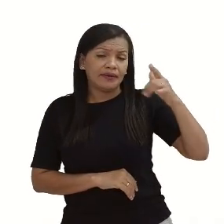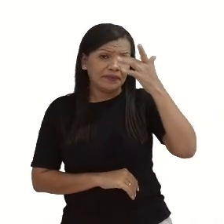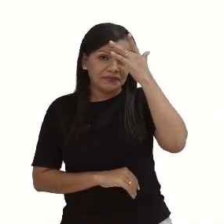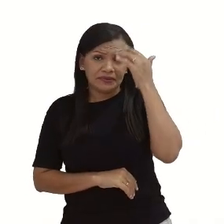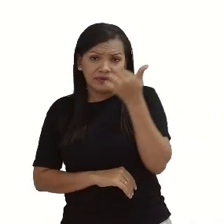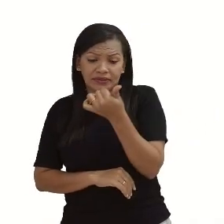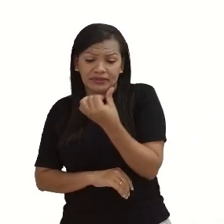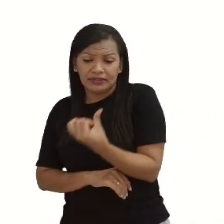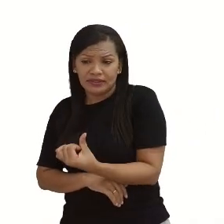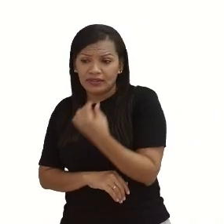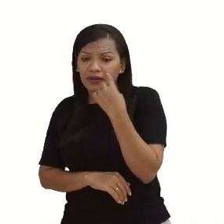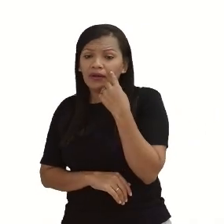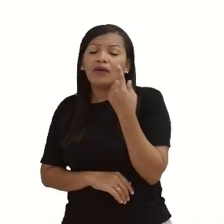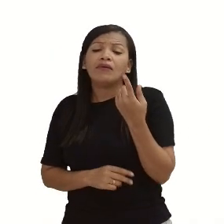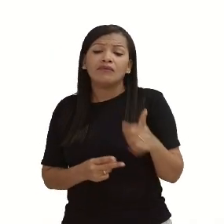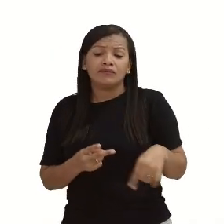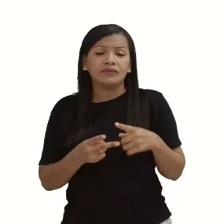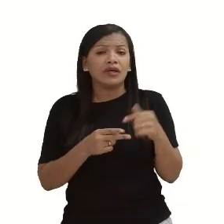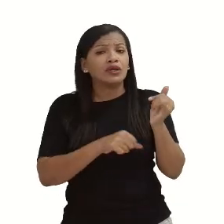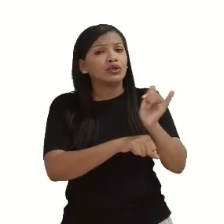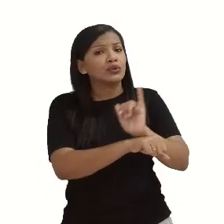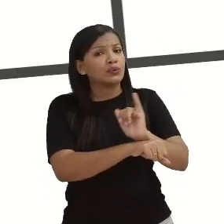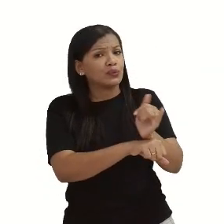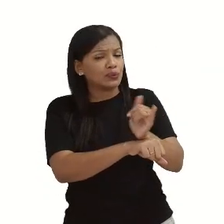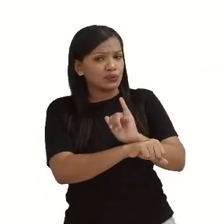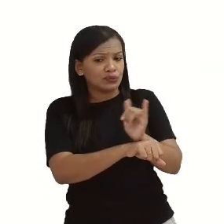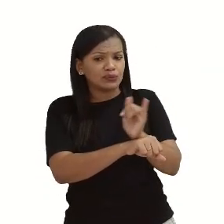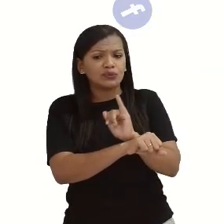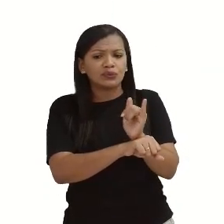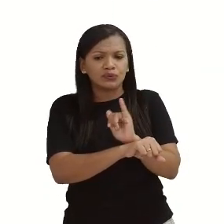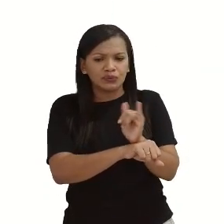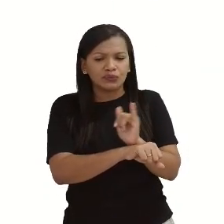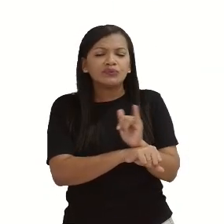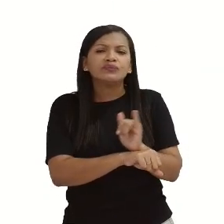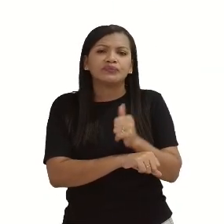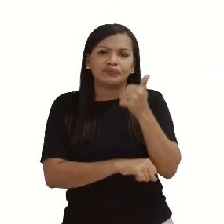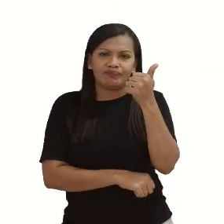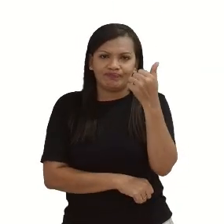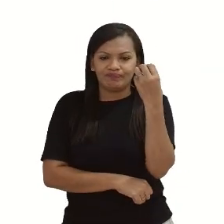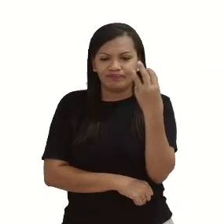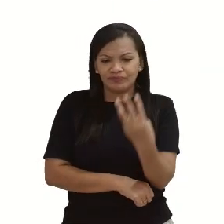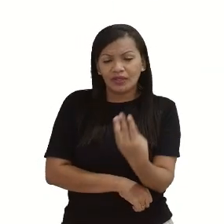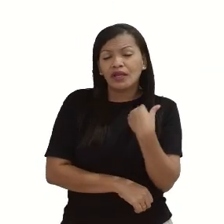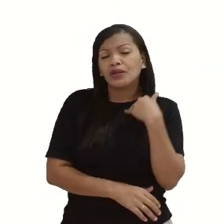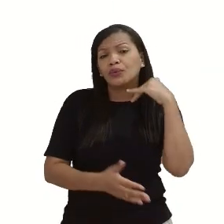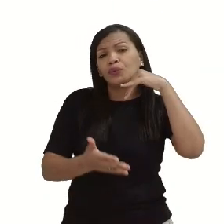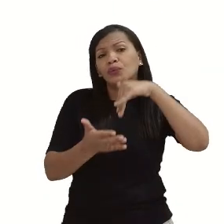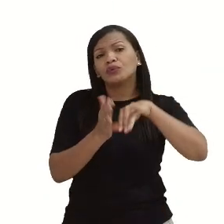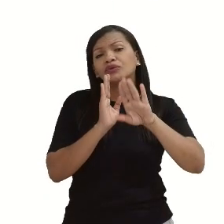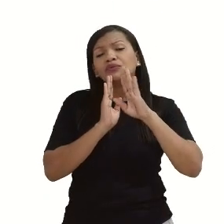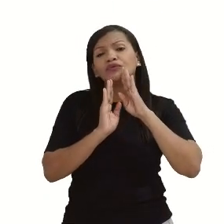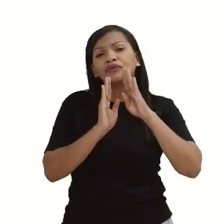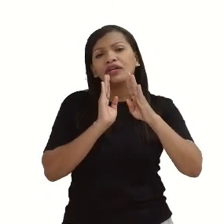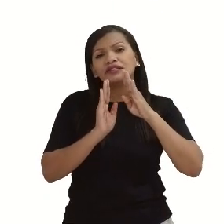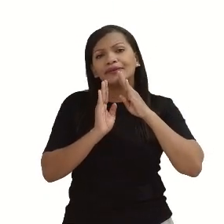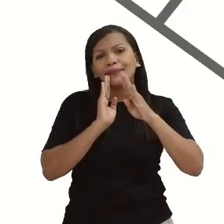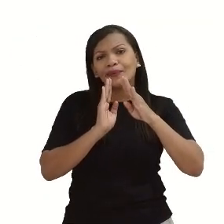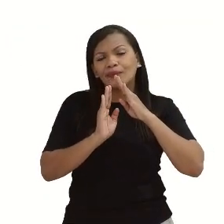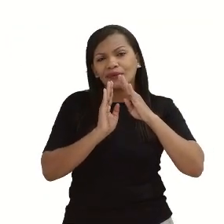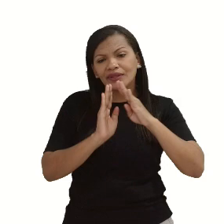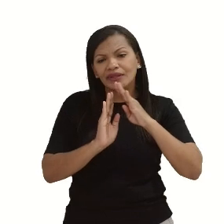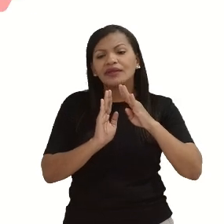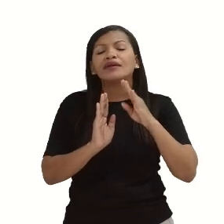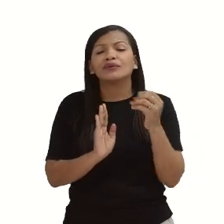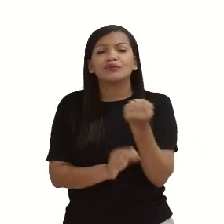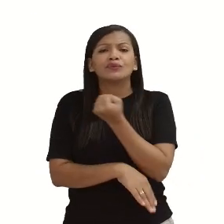16. Se eu for olhar o próximo, que é o YouTube, eu vou colocar o valor 13. E por último, o Facebook, que vai ser o